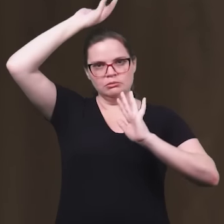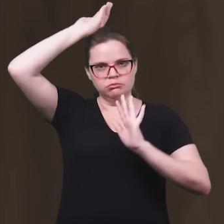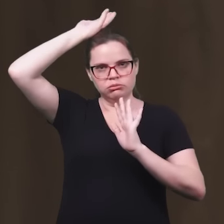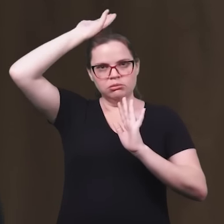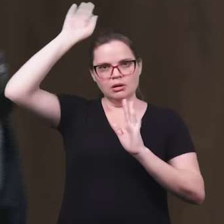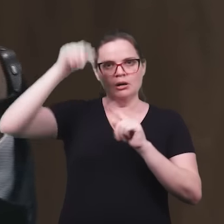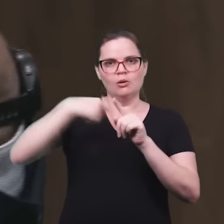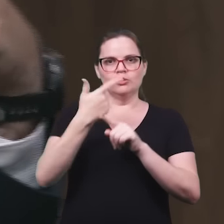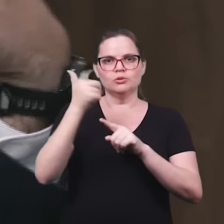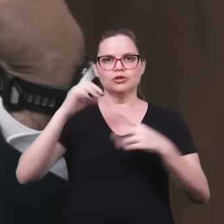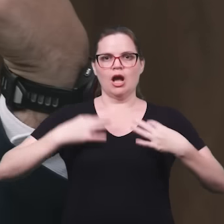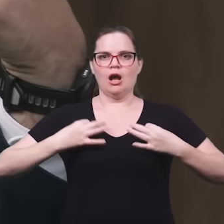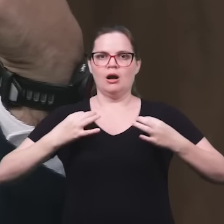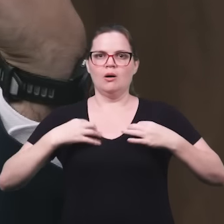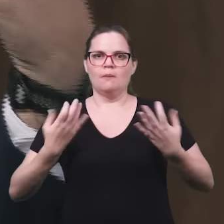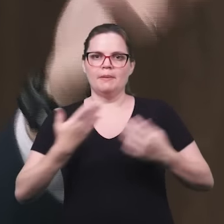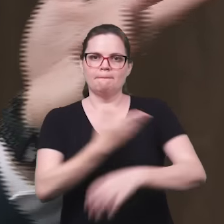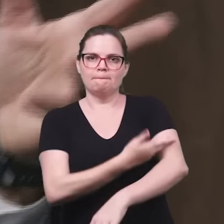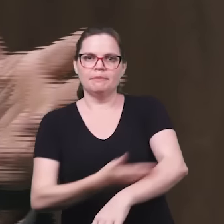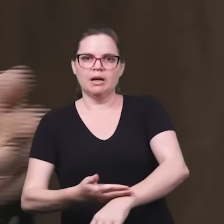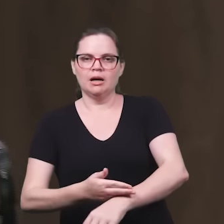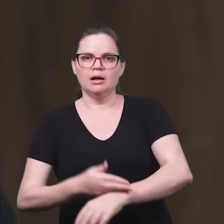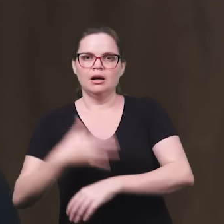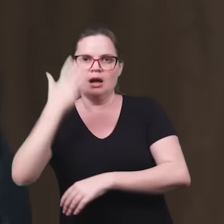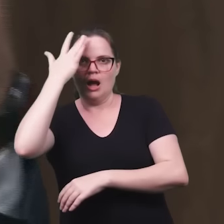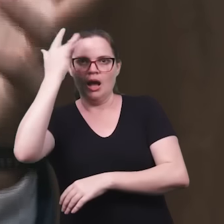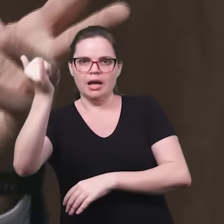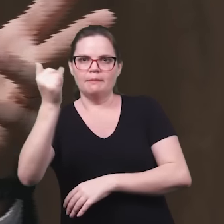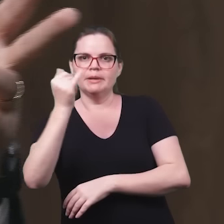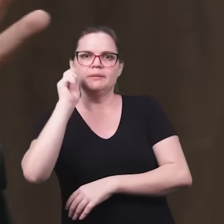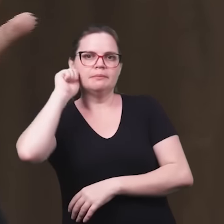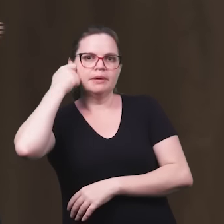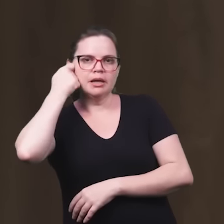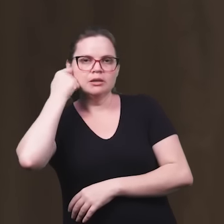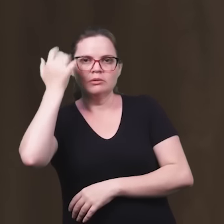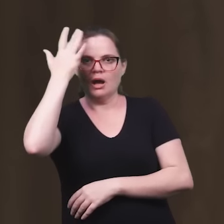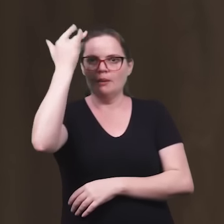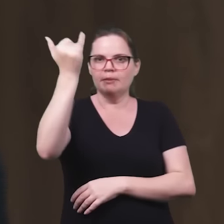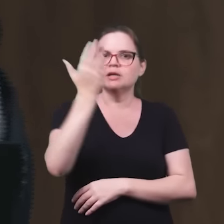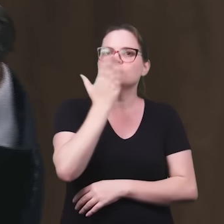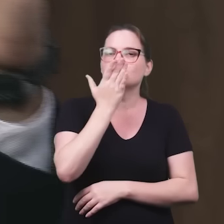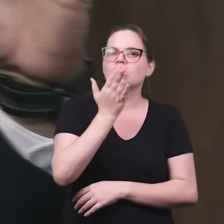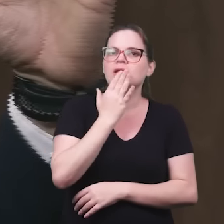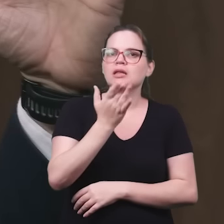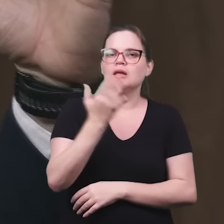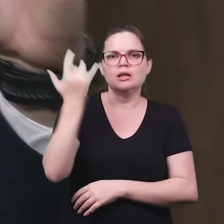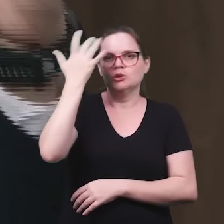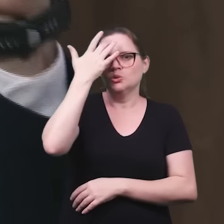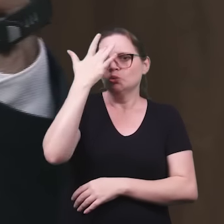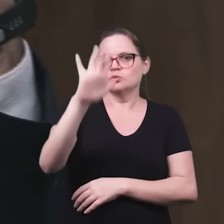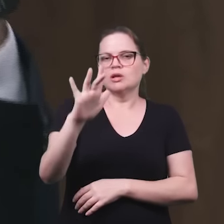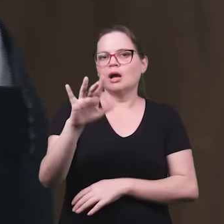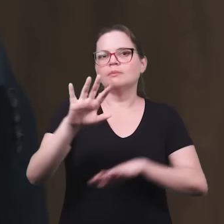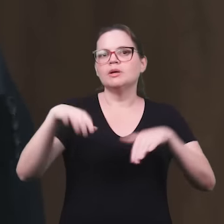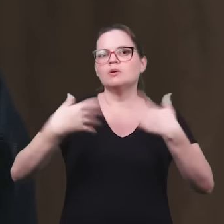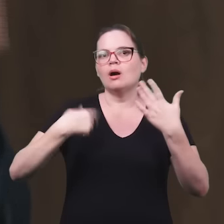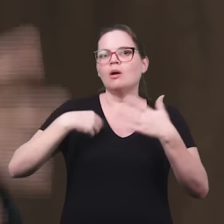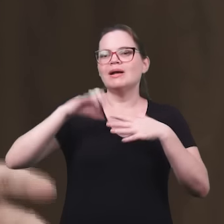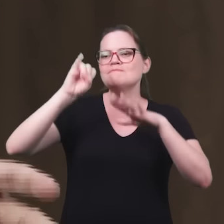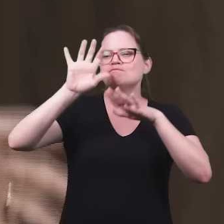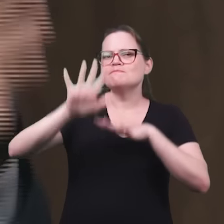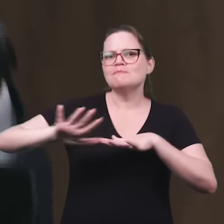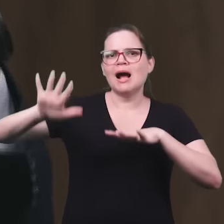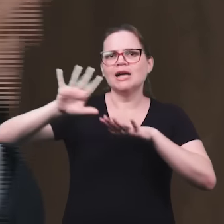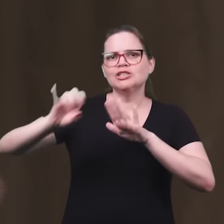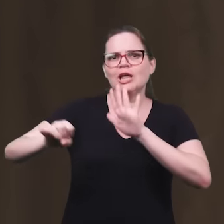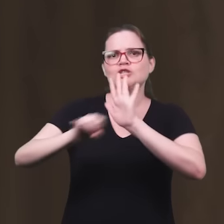assado, um dia ela tá com roupa branca, outra preta, outra colorida. Você nunca consegue criar uma